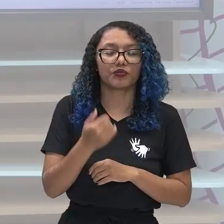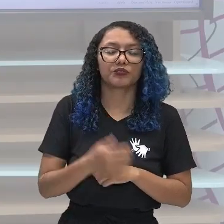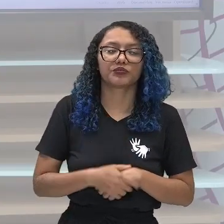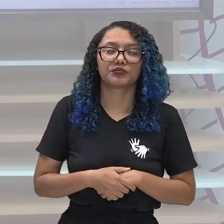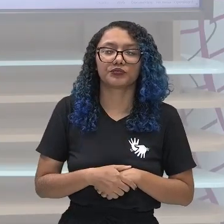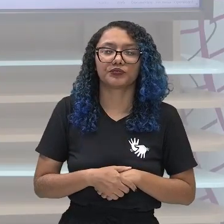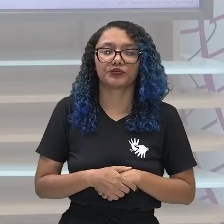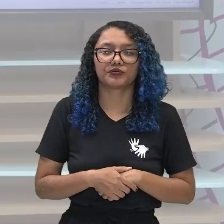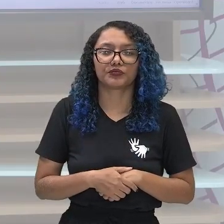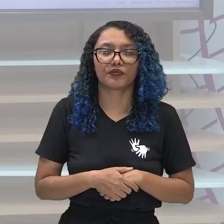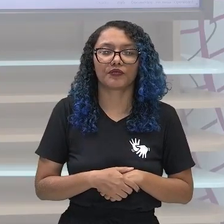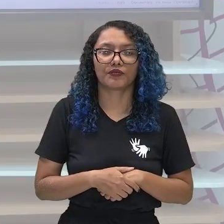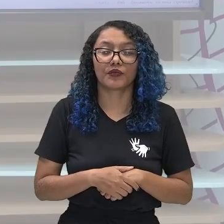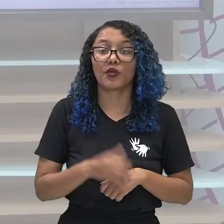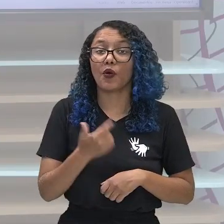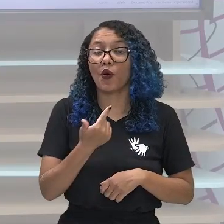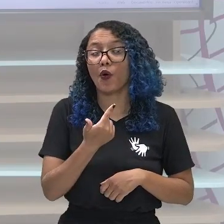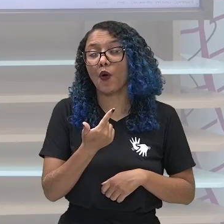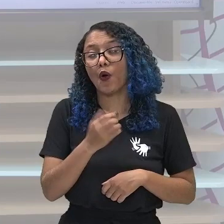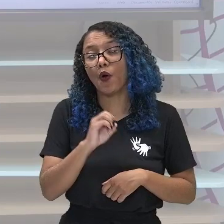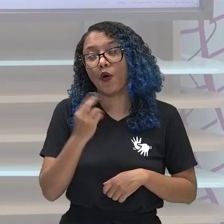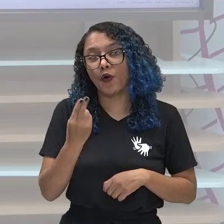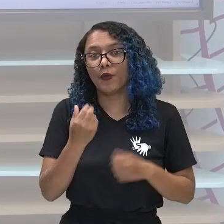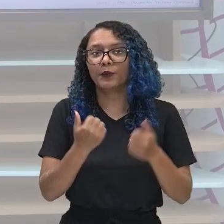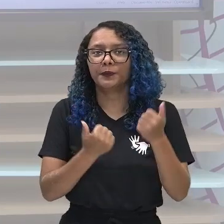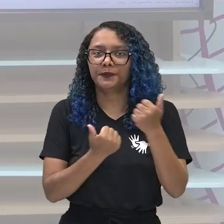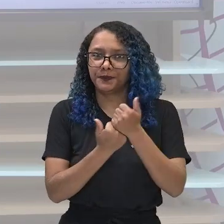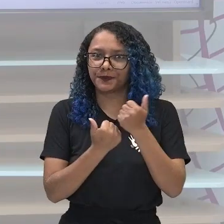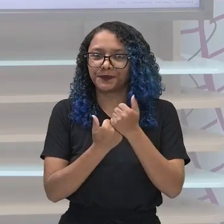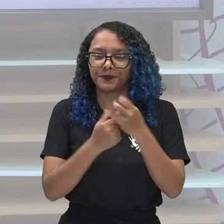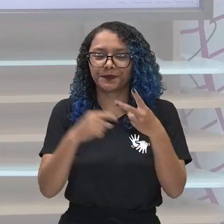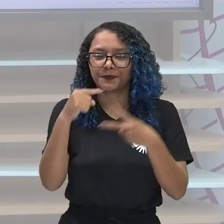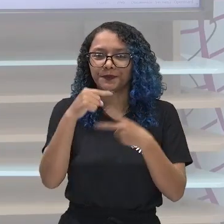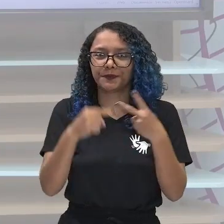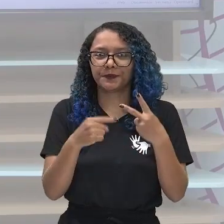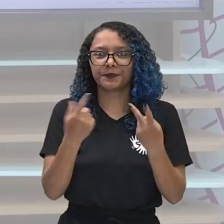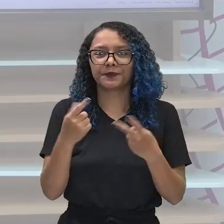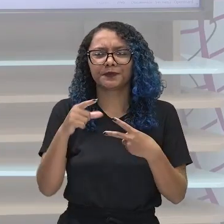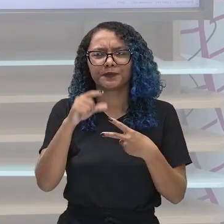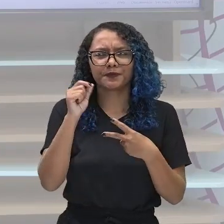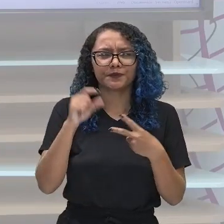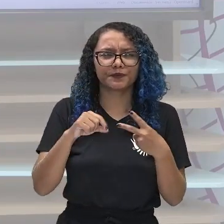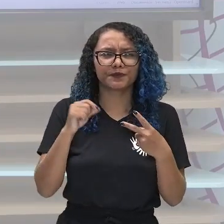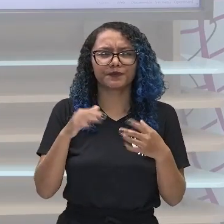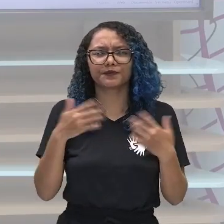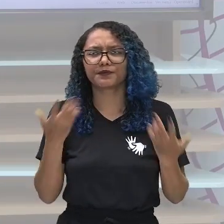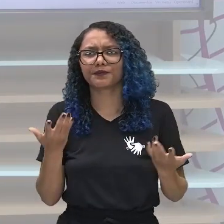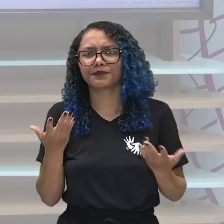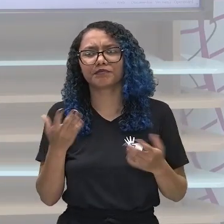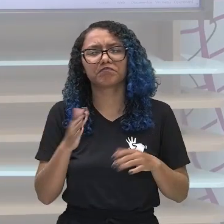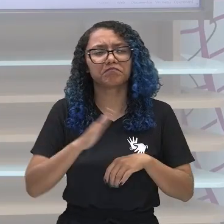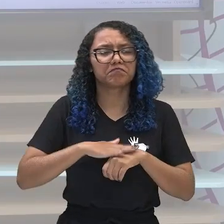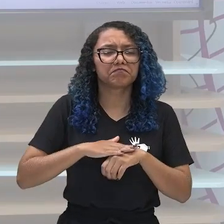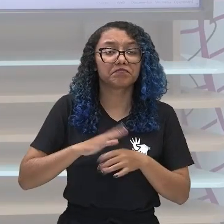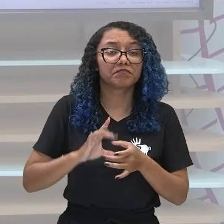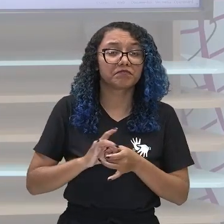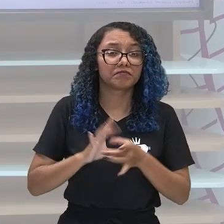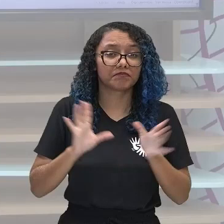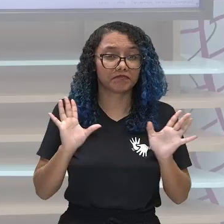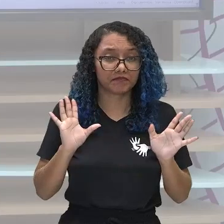quero da substituição. Ora, quando escolher um, quando escolher outro? Pessoal, você é livre,